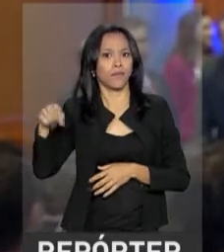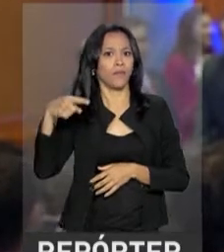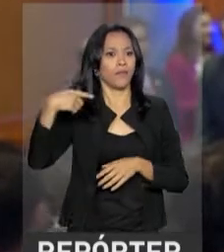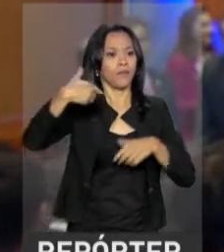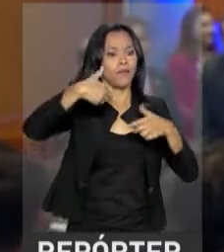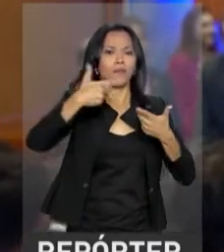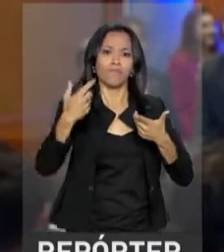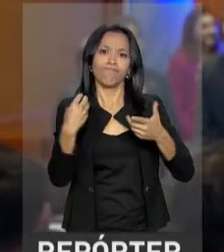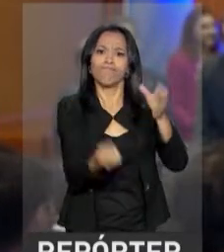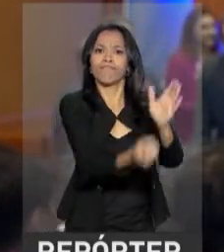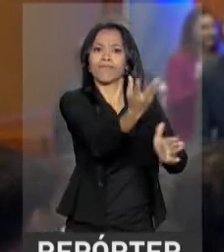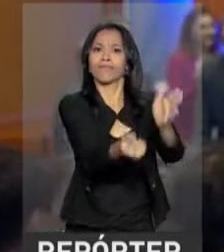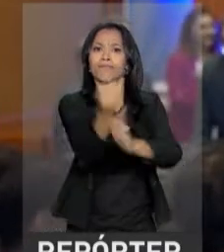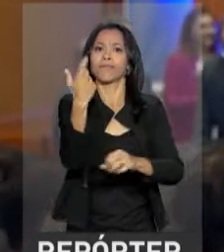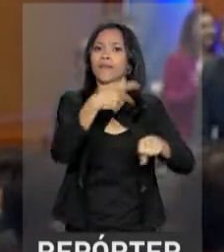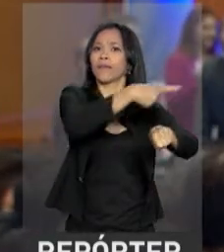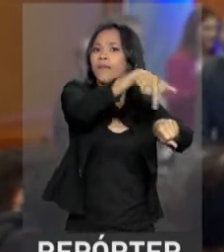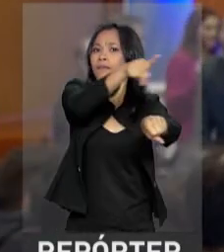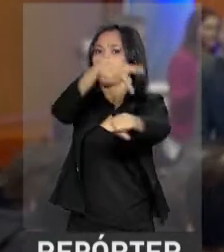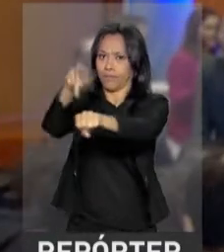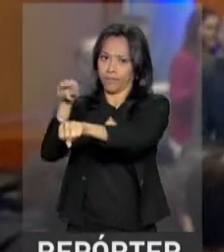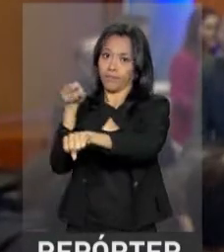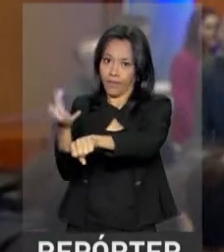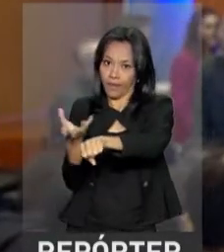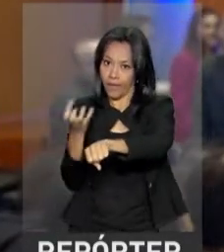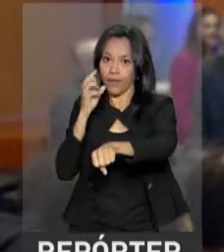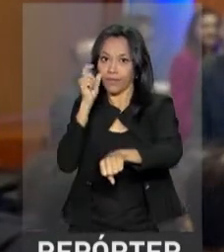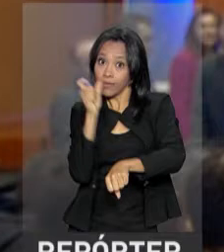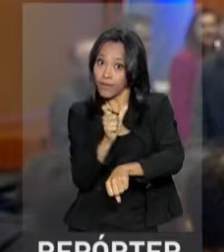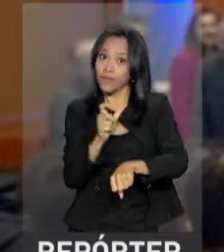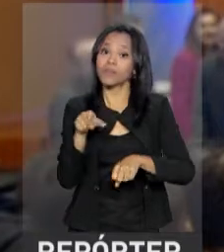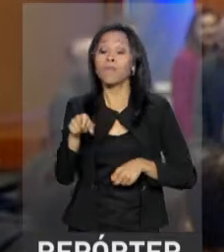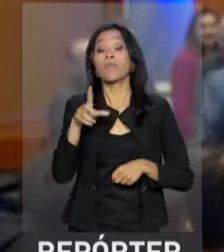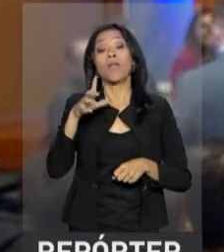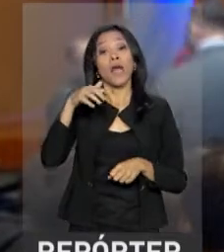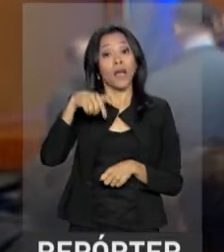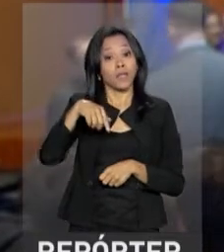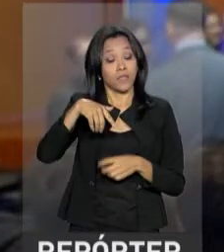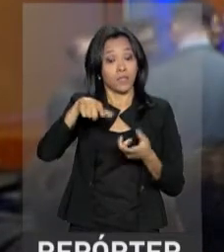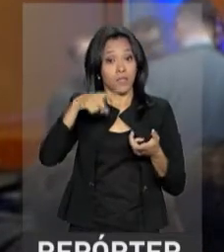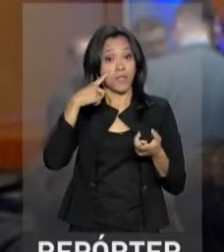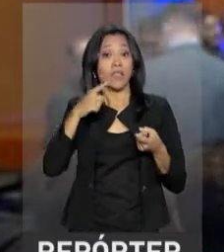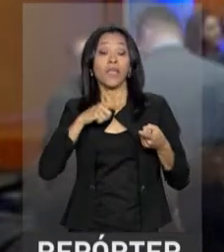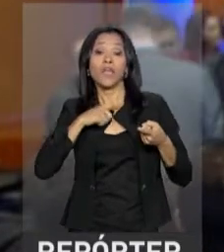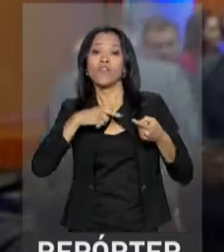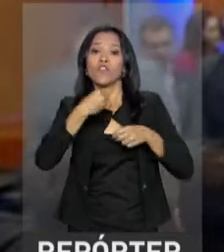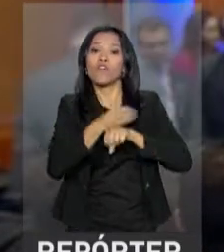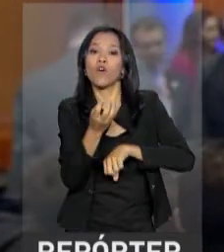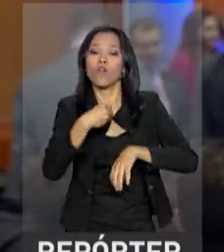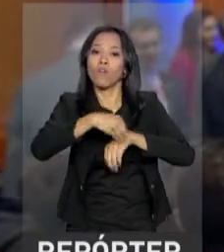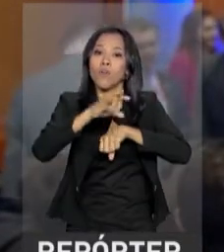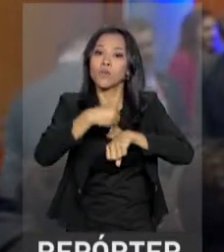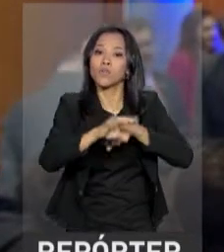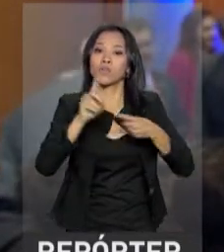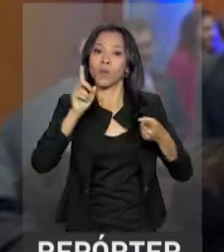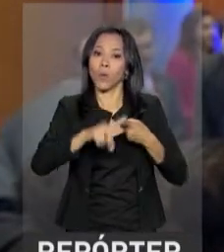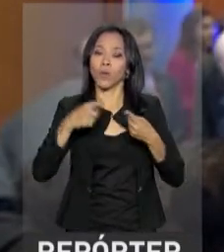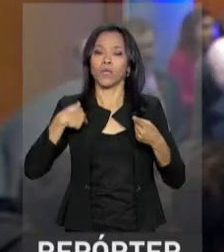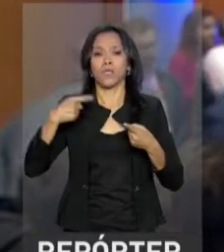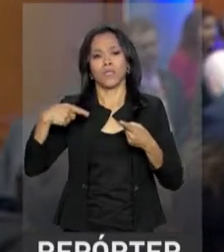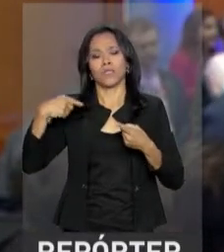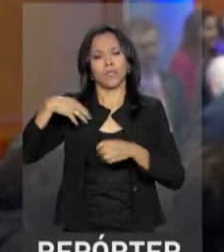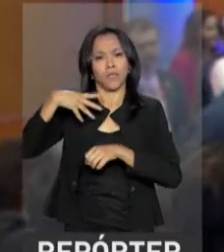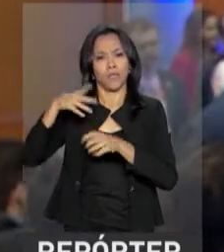mercados a escolha dos 47 países levou em conta ações como lista de países emergentes do fundo monetário